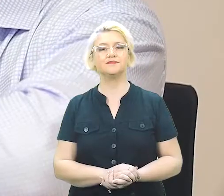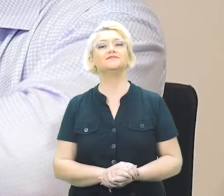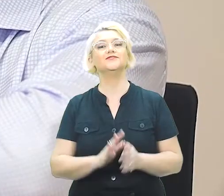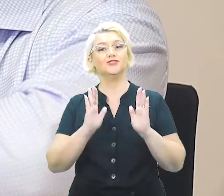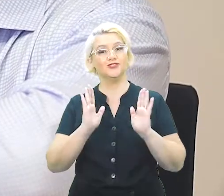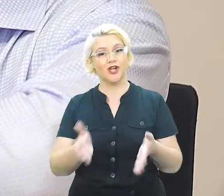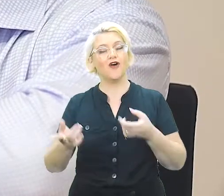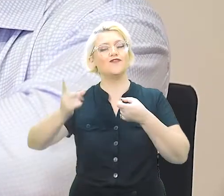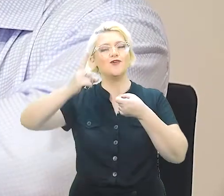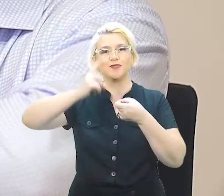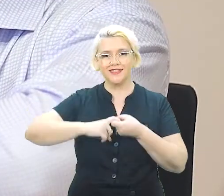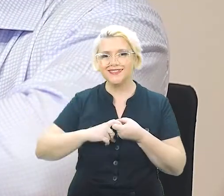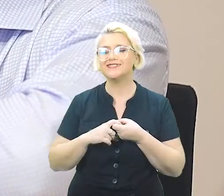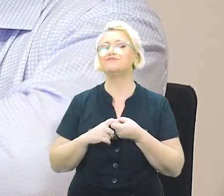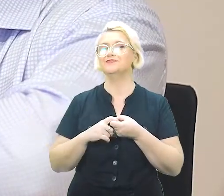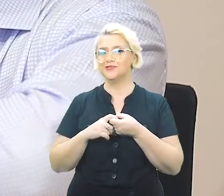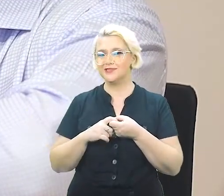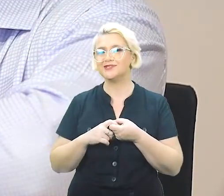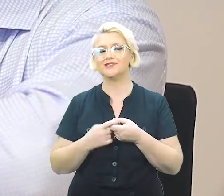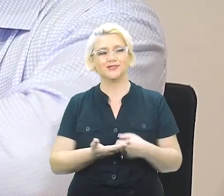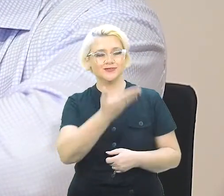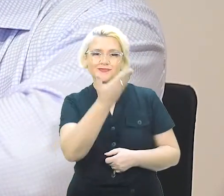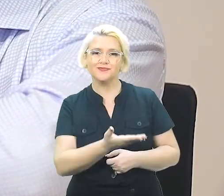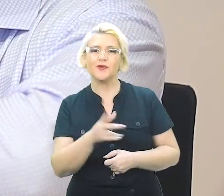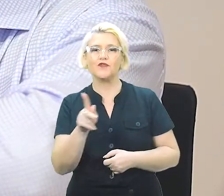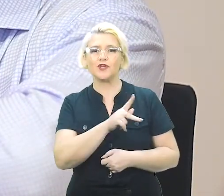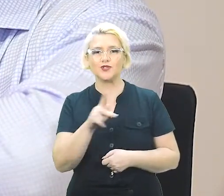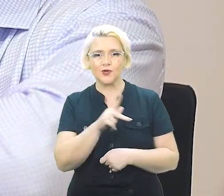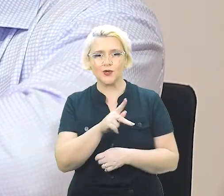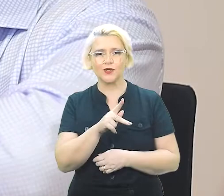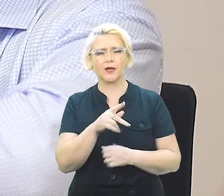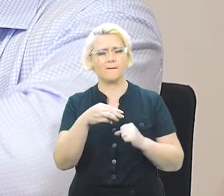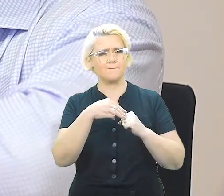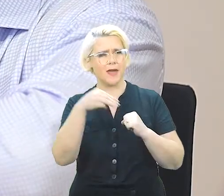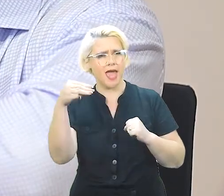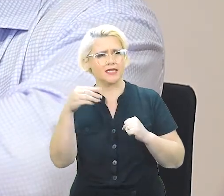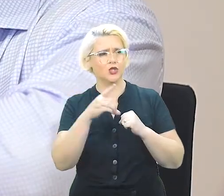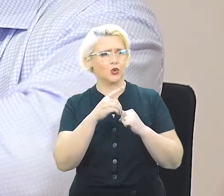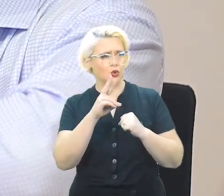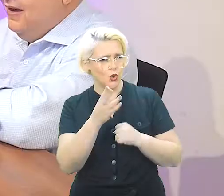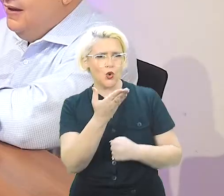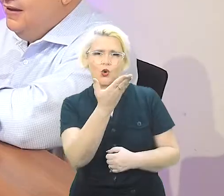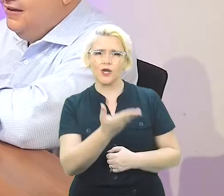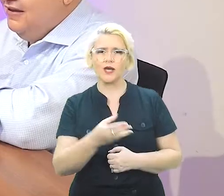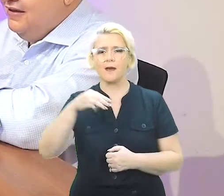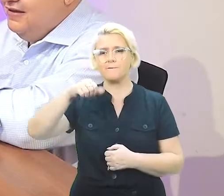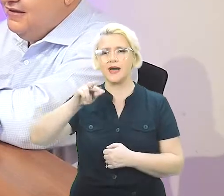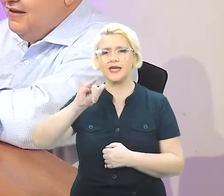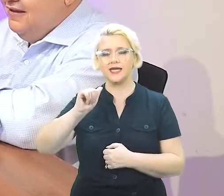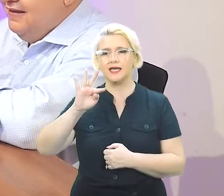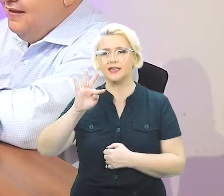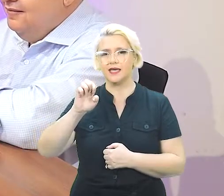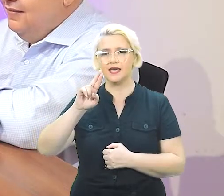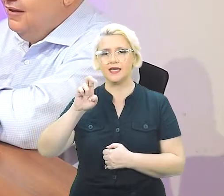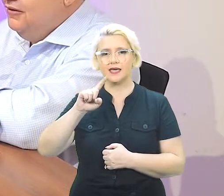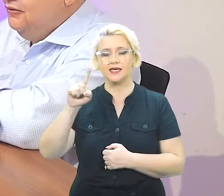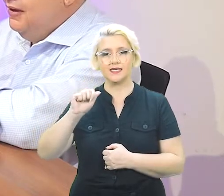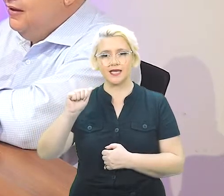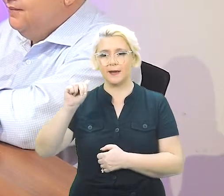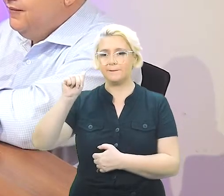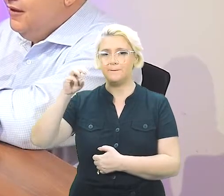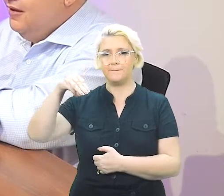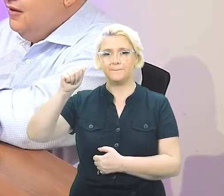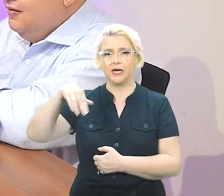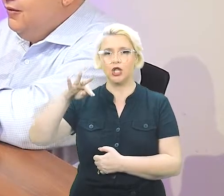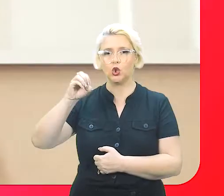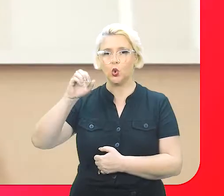Já estamos de volta com a professora, mestra, doutora Maria Tereza